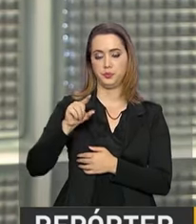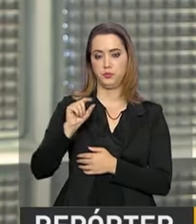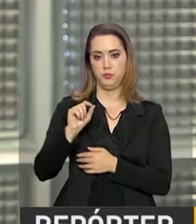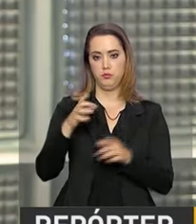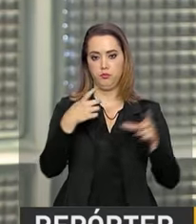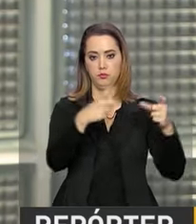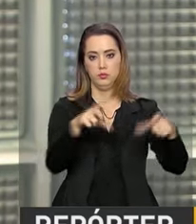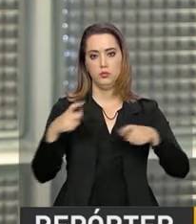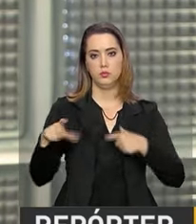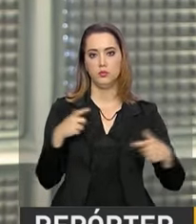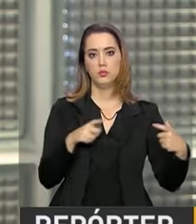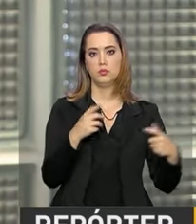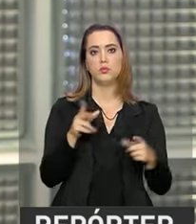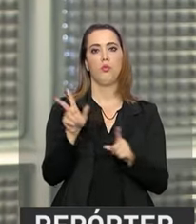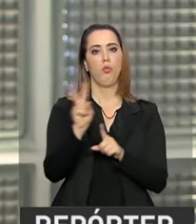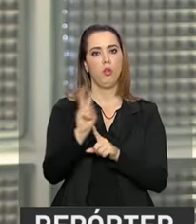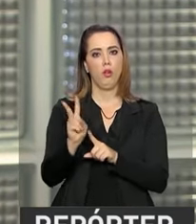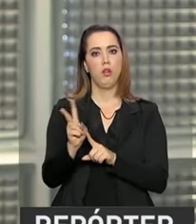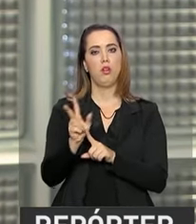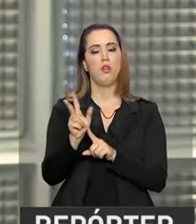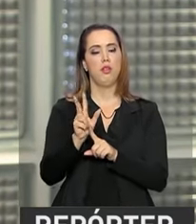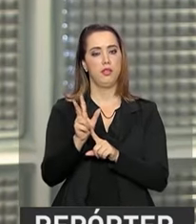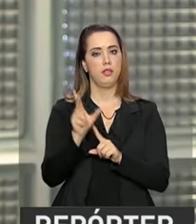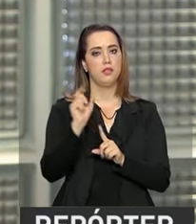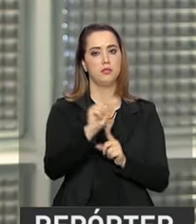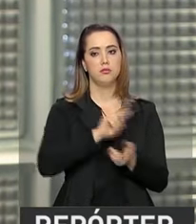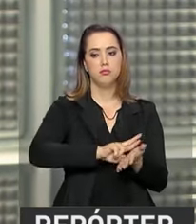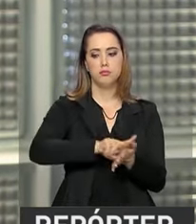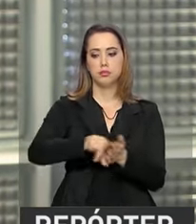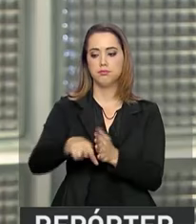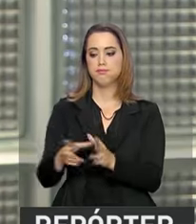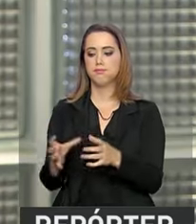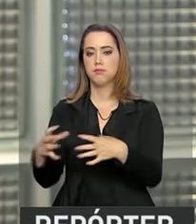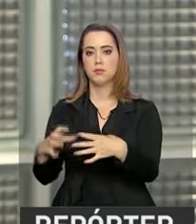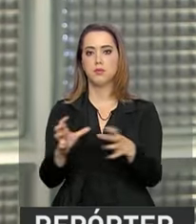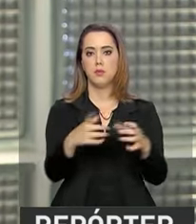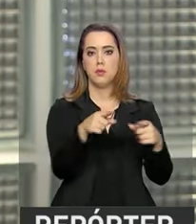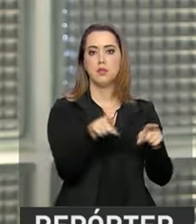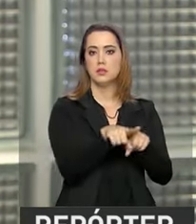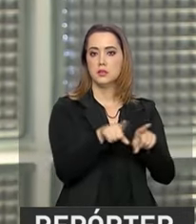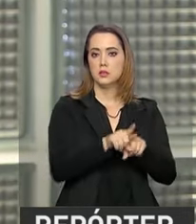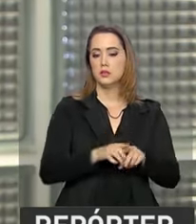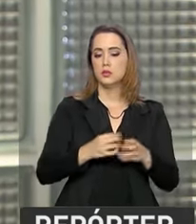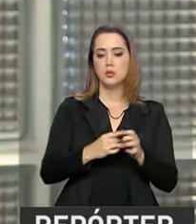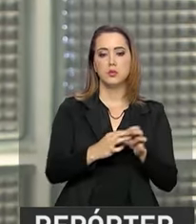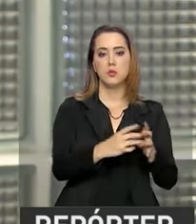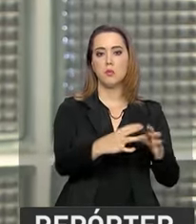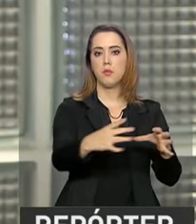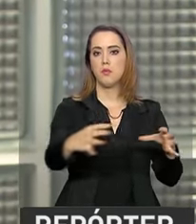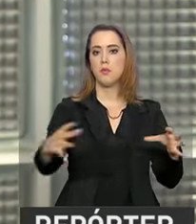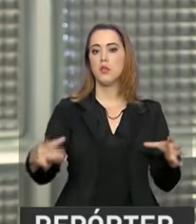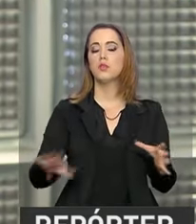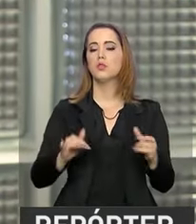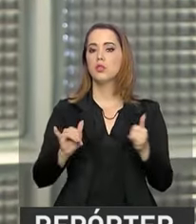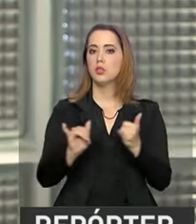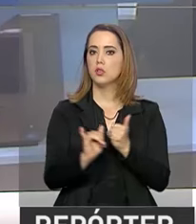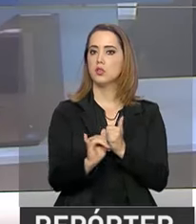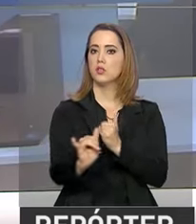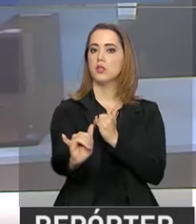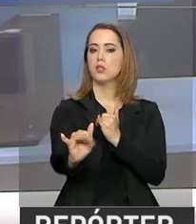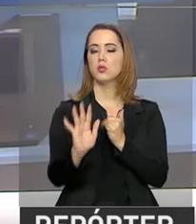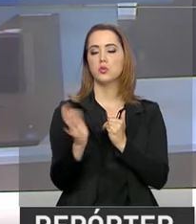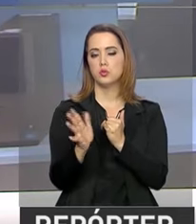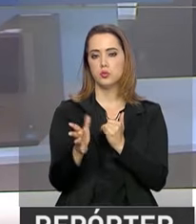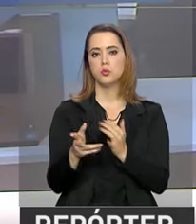de maior concentração das olimpíadas é além também de ampliações das redes já existentes